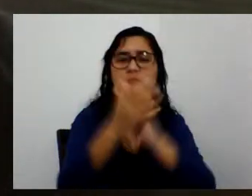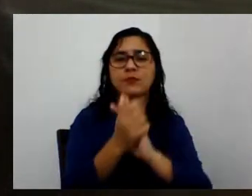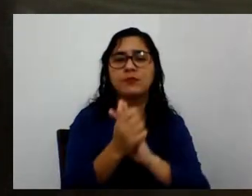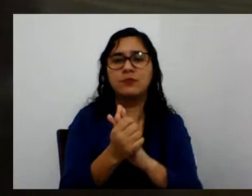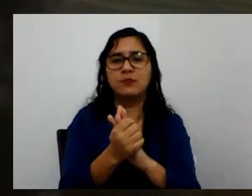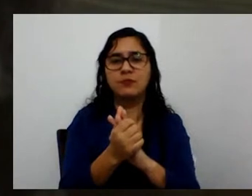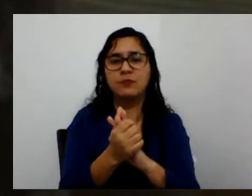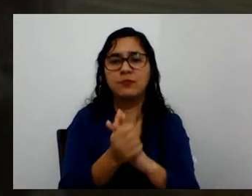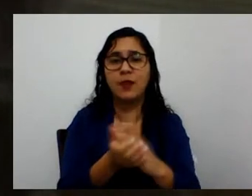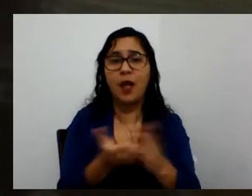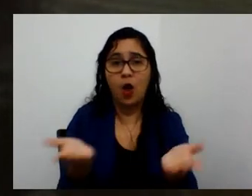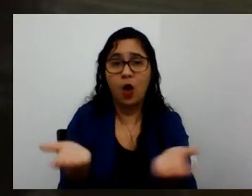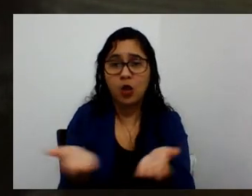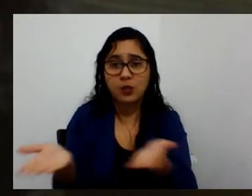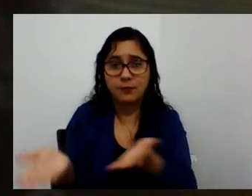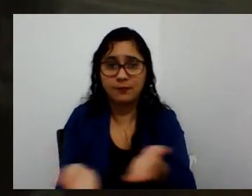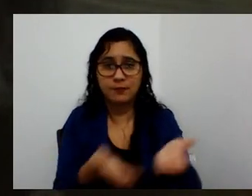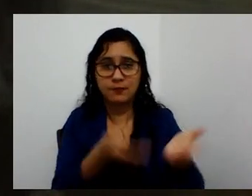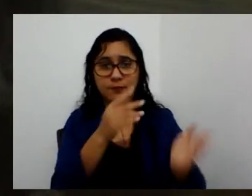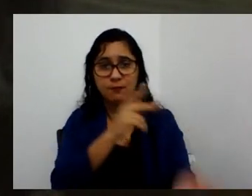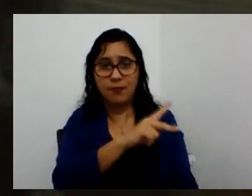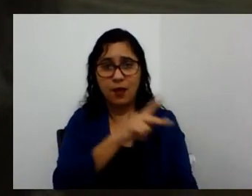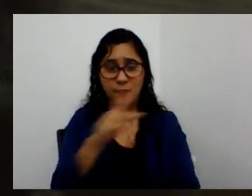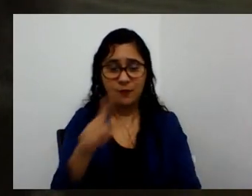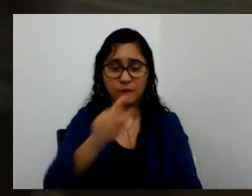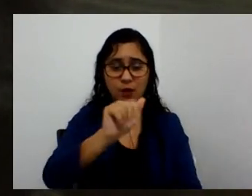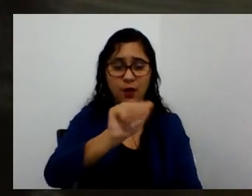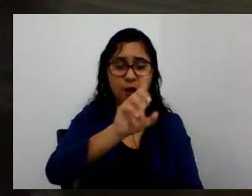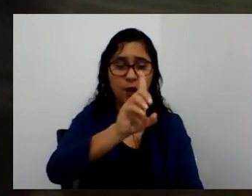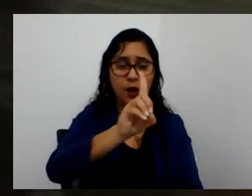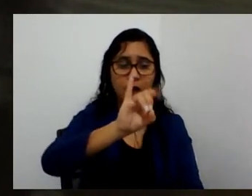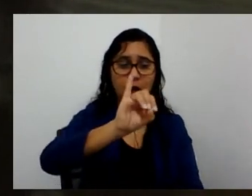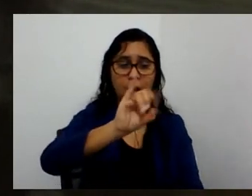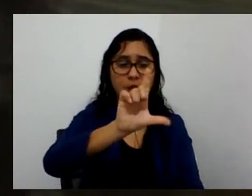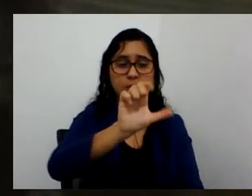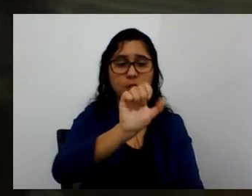palavra para o professor Adilson